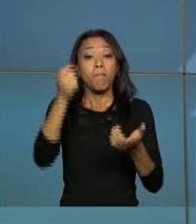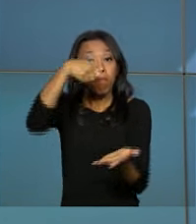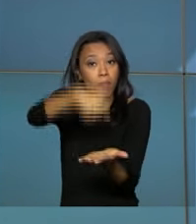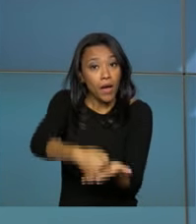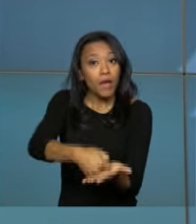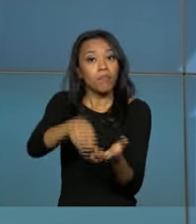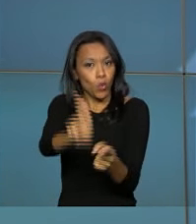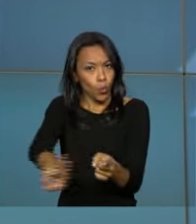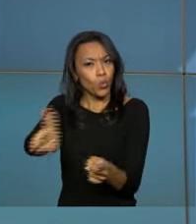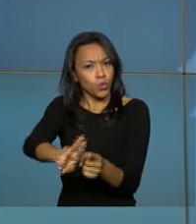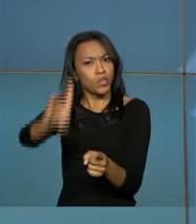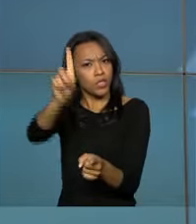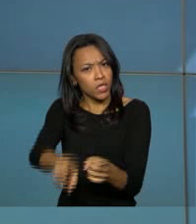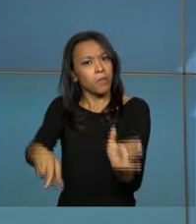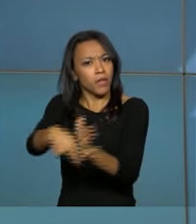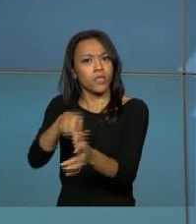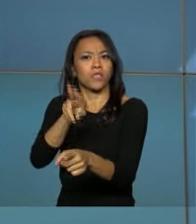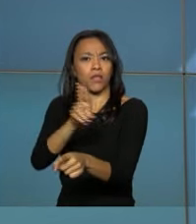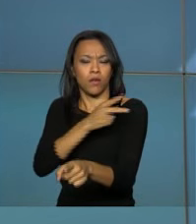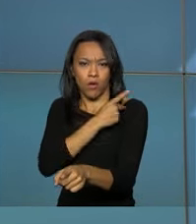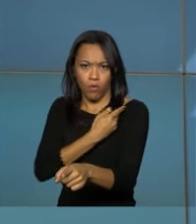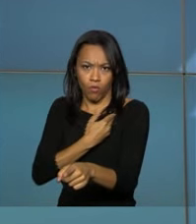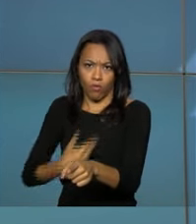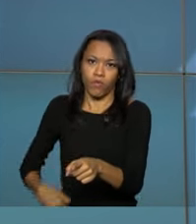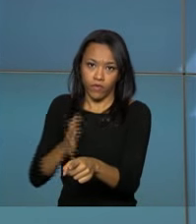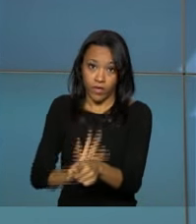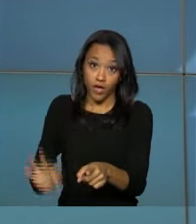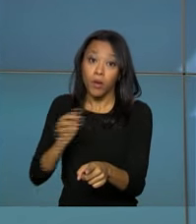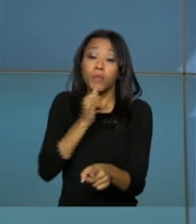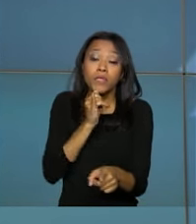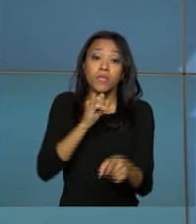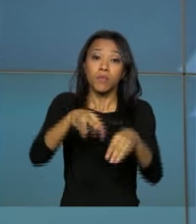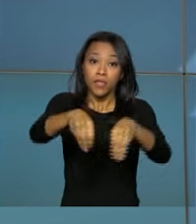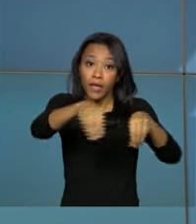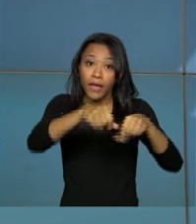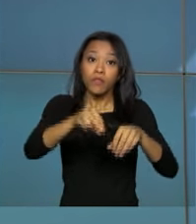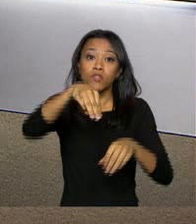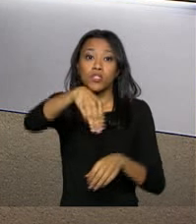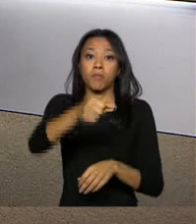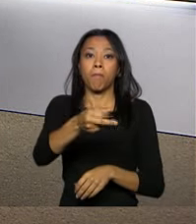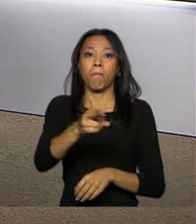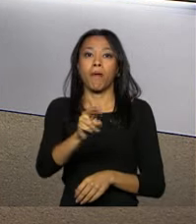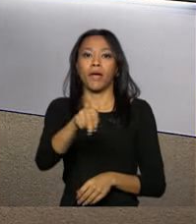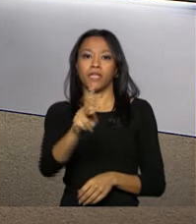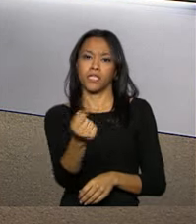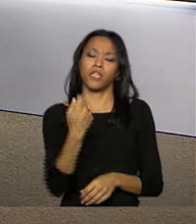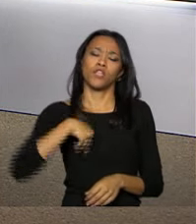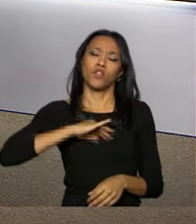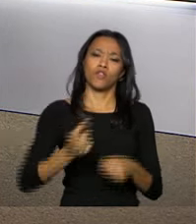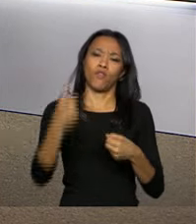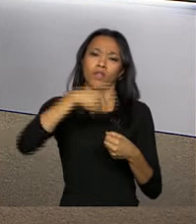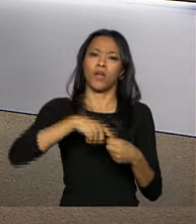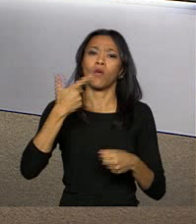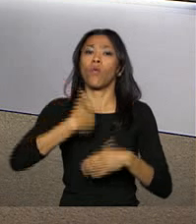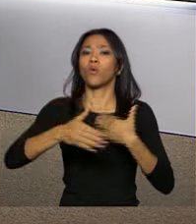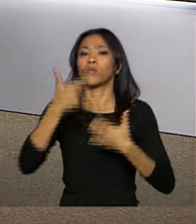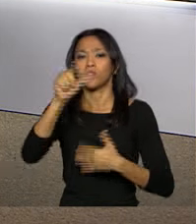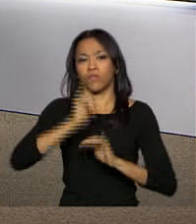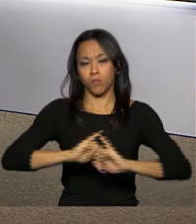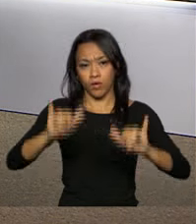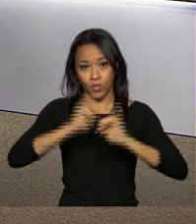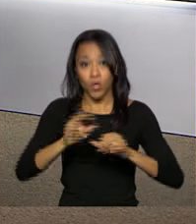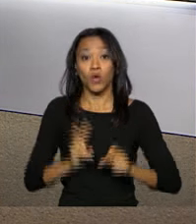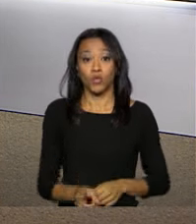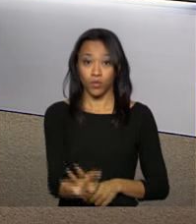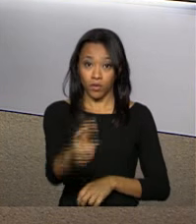terrenos de Direito de domínio da União como por exemplo os terrenos de marinha e nós podemos voltar a qualquer momento com outras